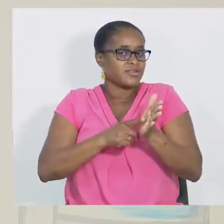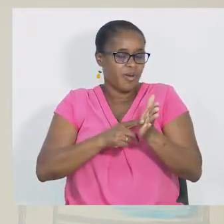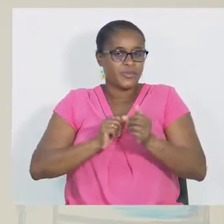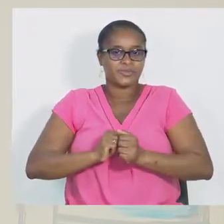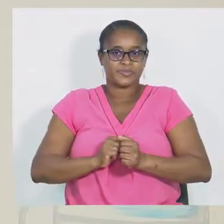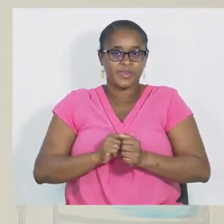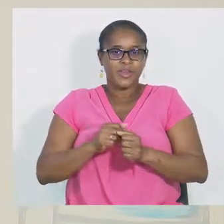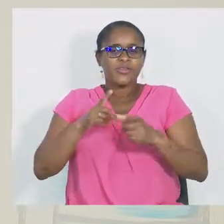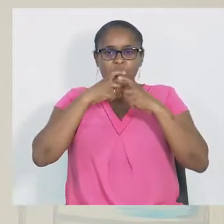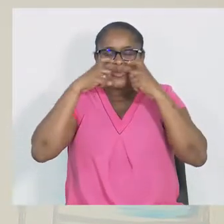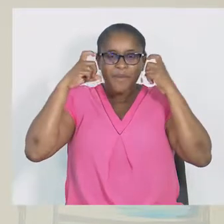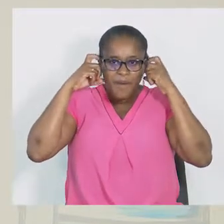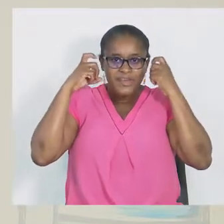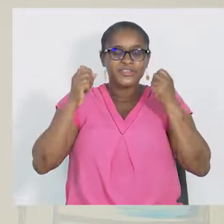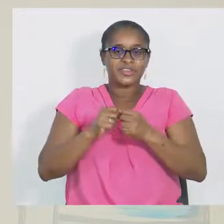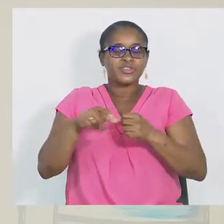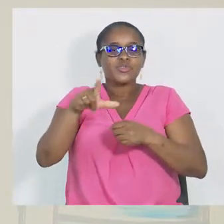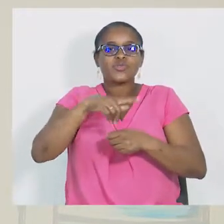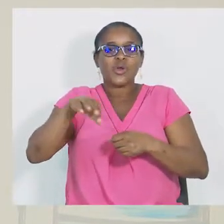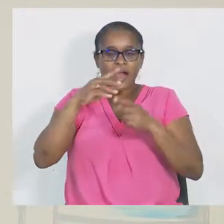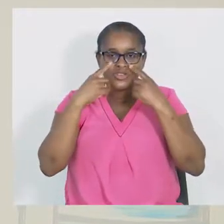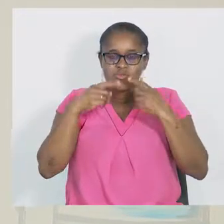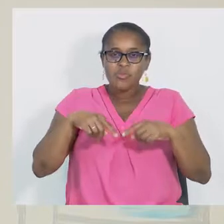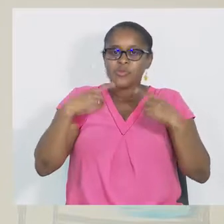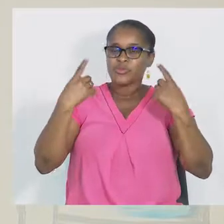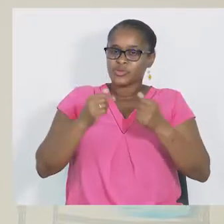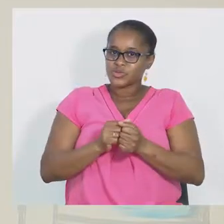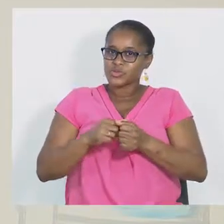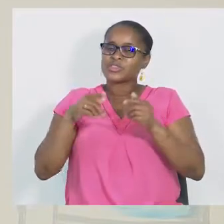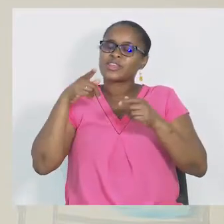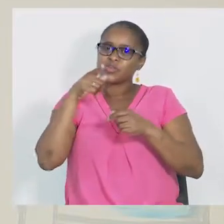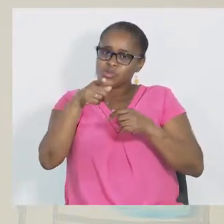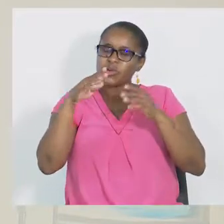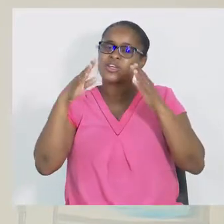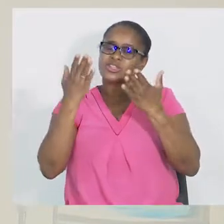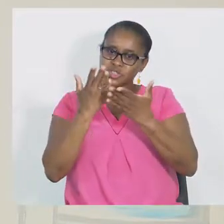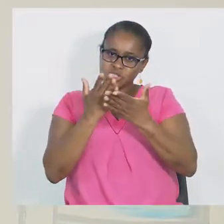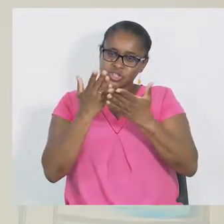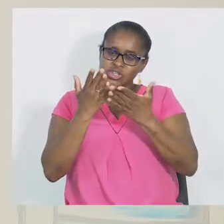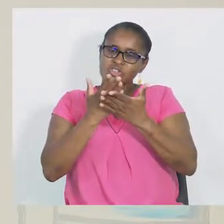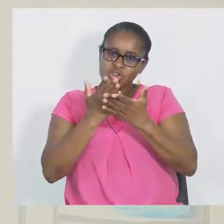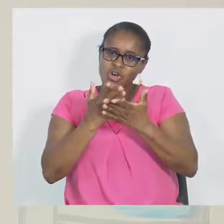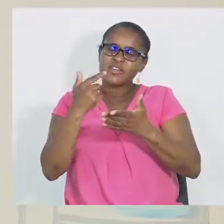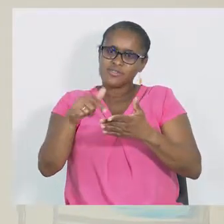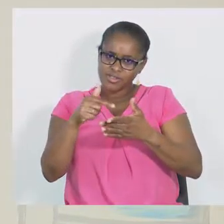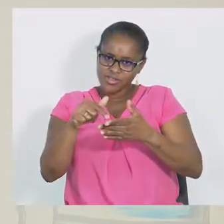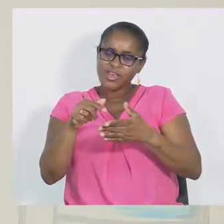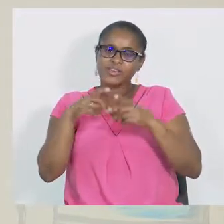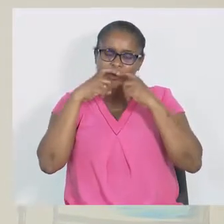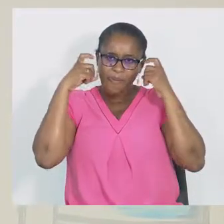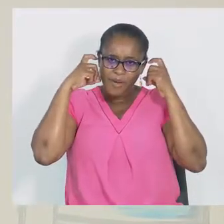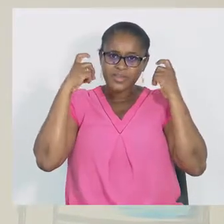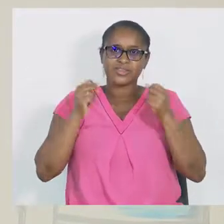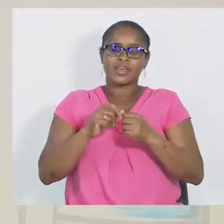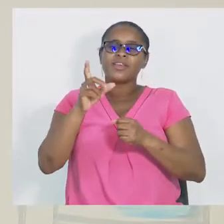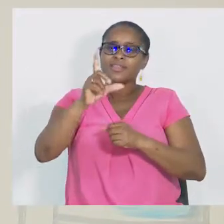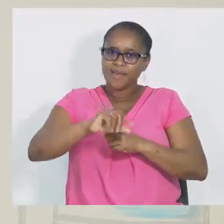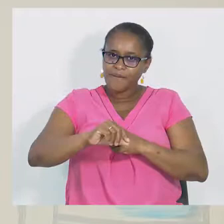de trabalhar todos os conteúdos. E este ano vamos dar a continuidade. E agora, as